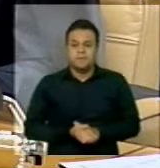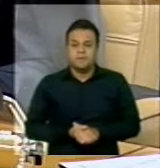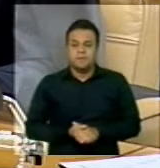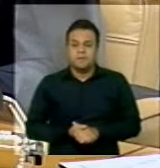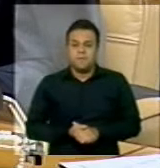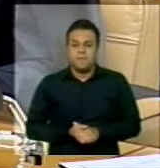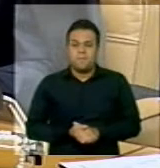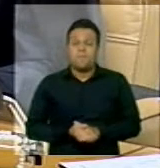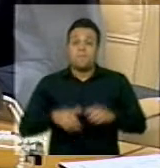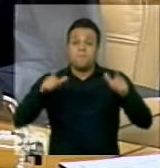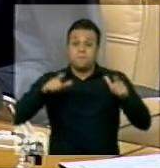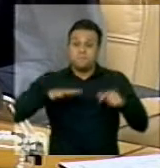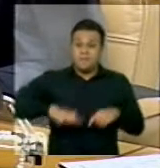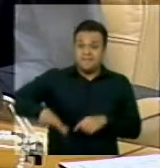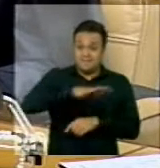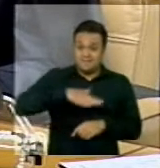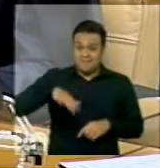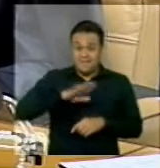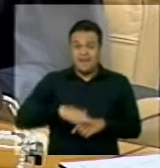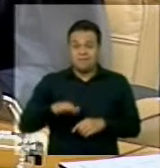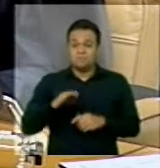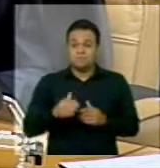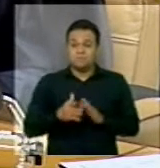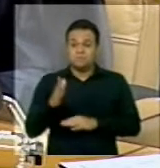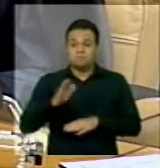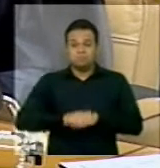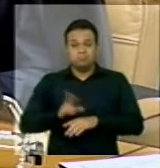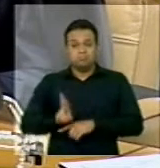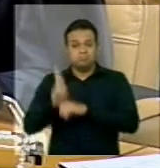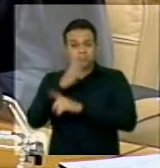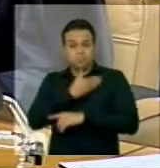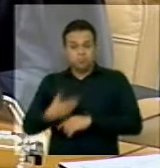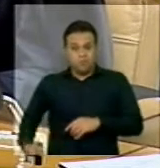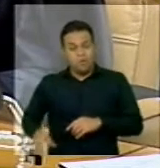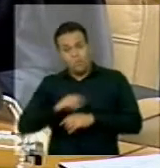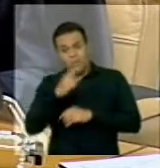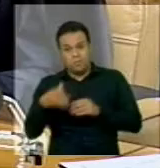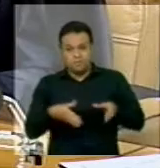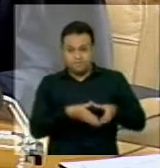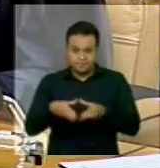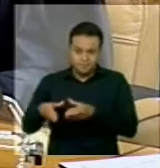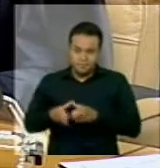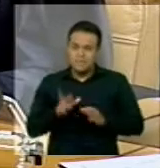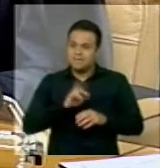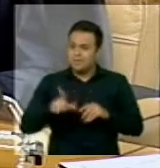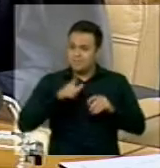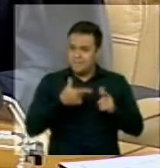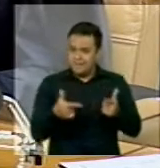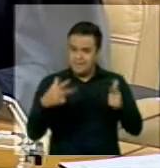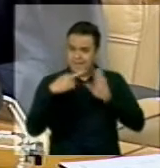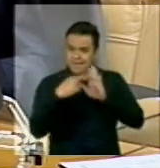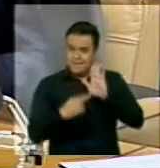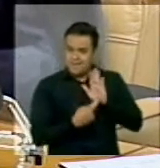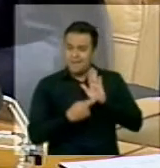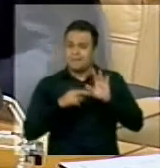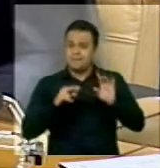referência a terras de domínio do ente federado. Quanto às demais comunidades tradicionais, não há norma específica para a regularização